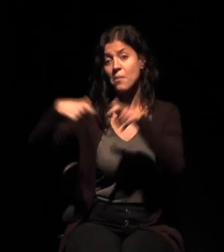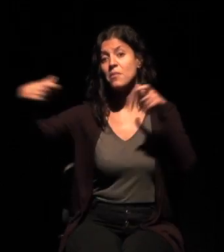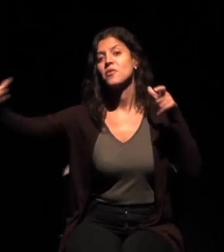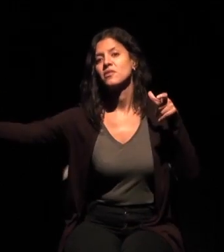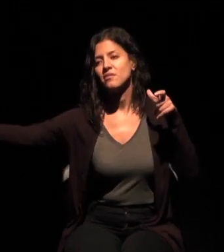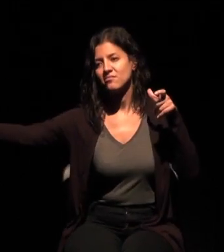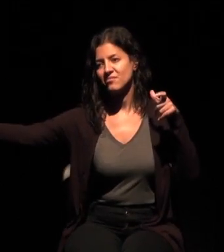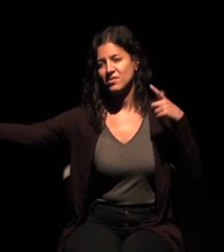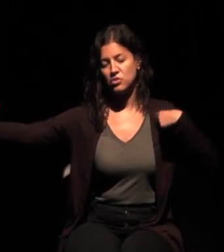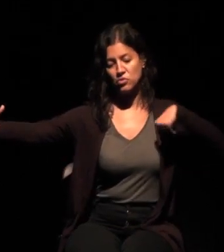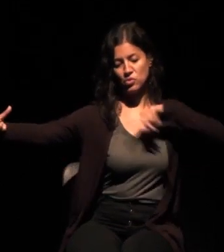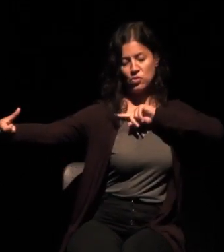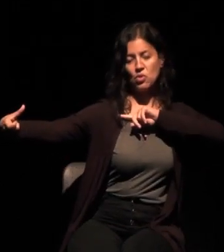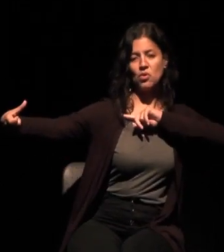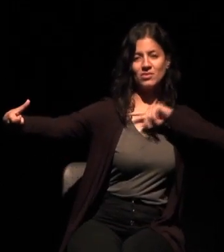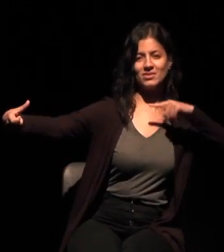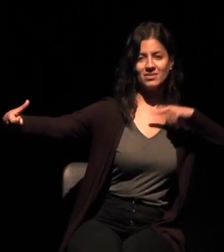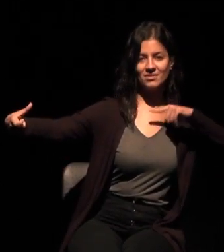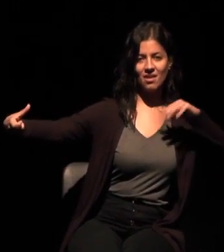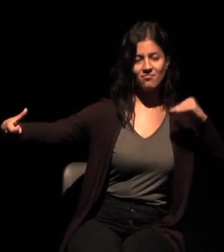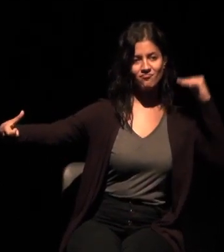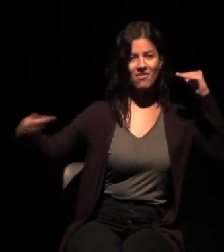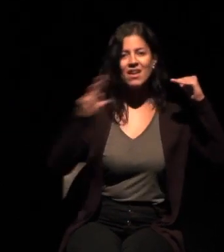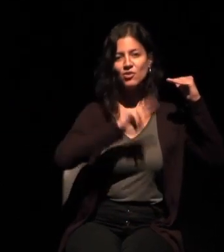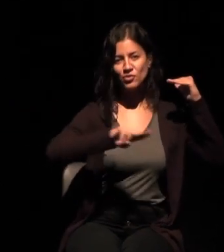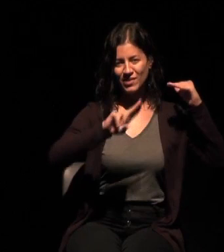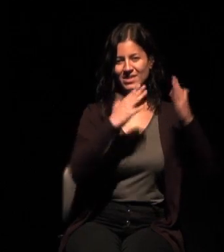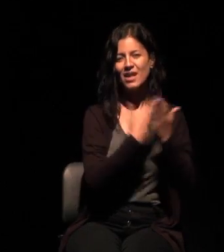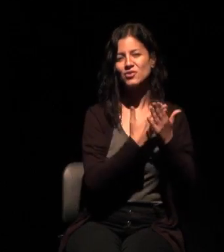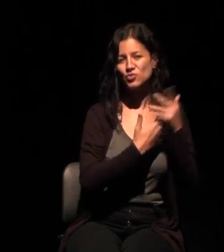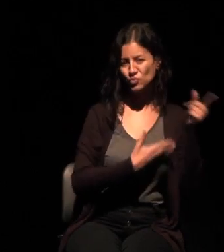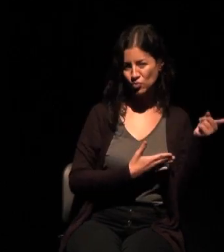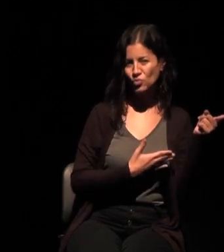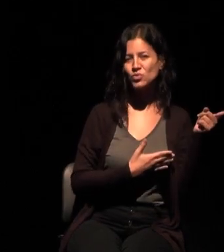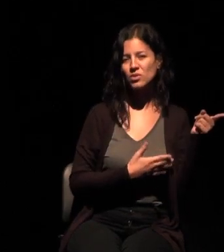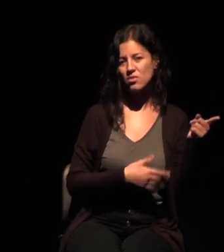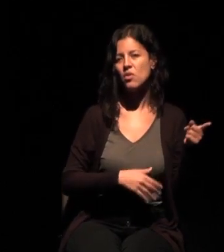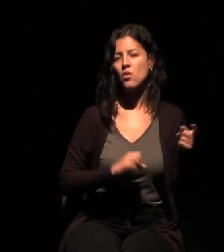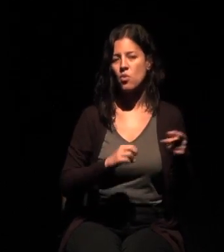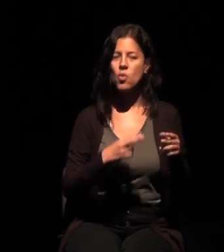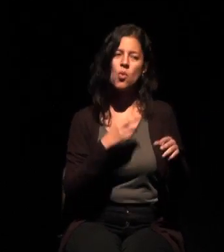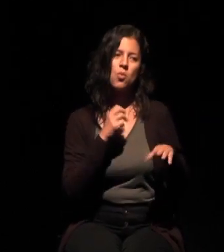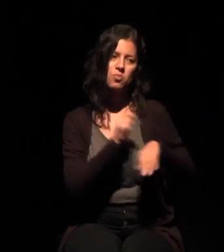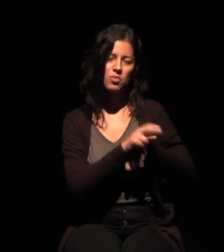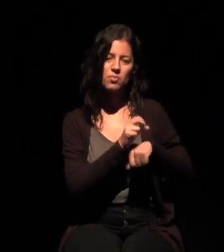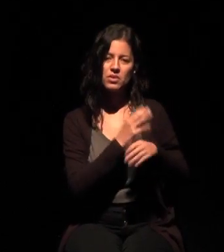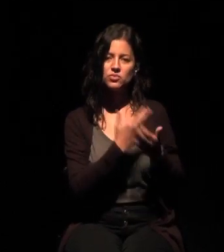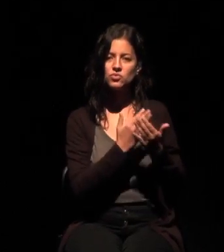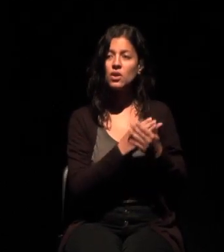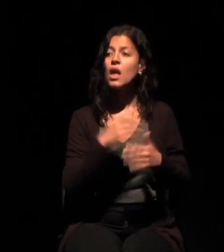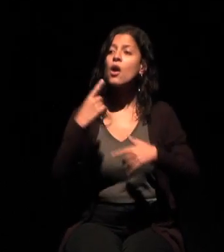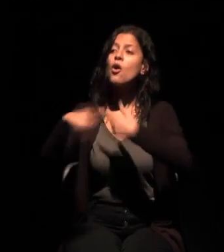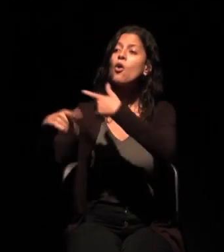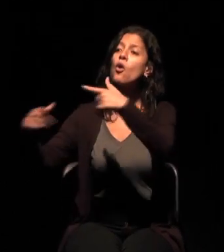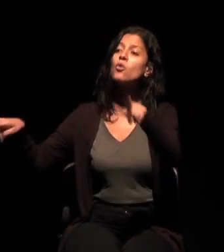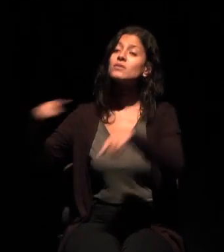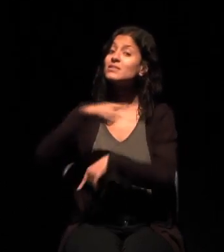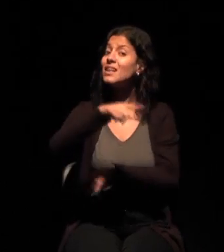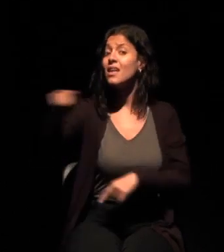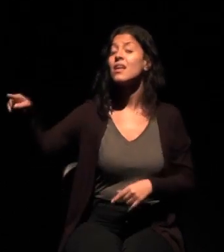somos nós que estamos mais ou menos nas universidades ou pelo menos possamos pôr light sentação outras pessoas